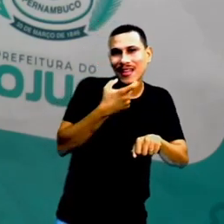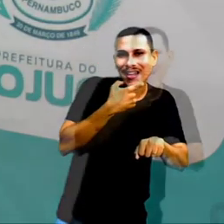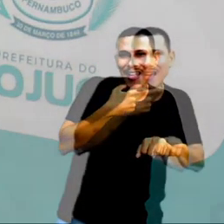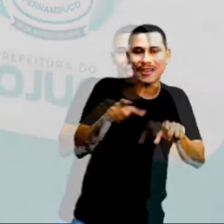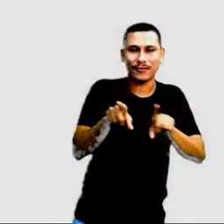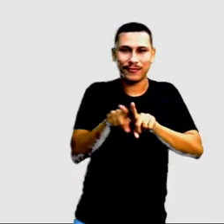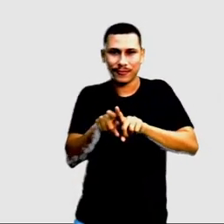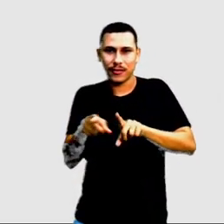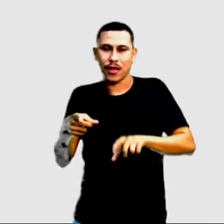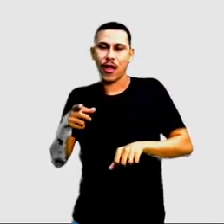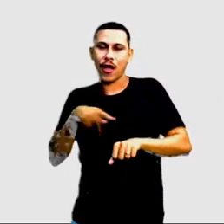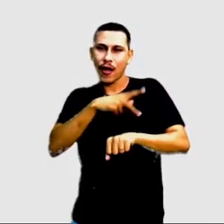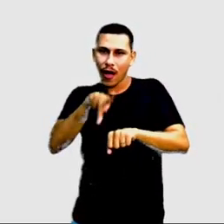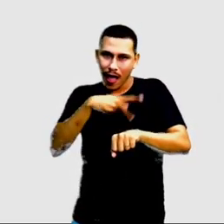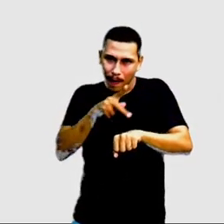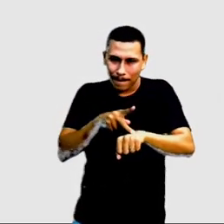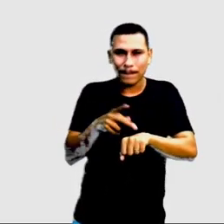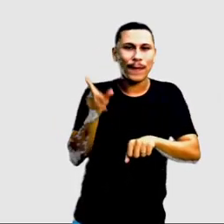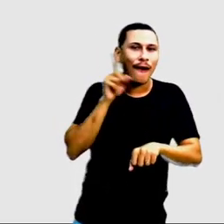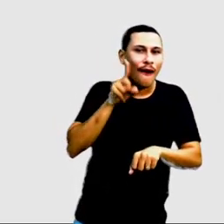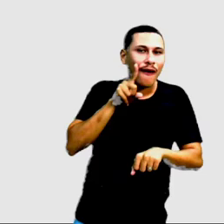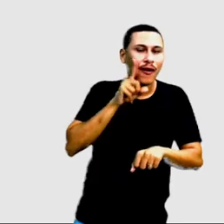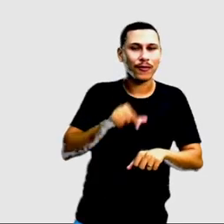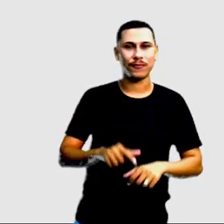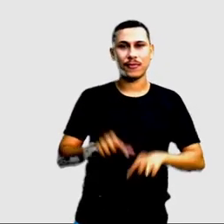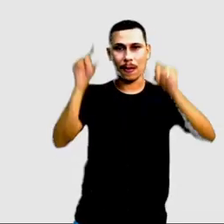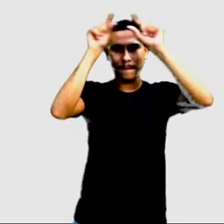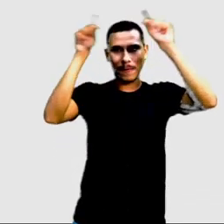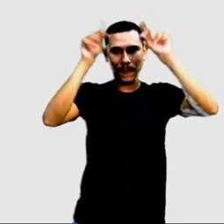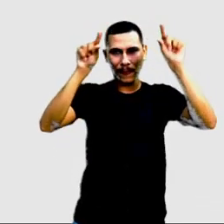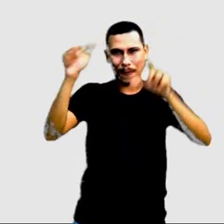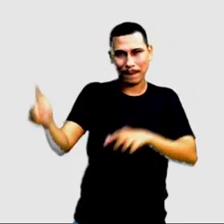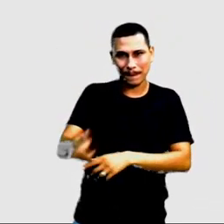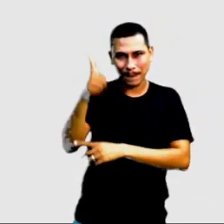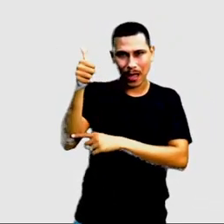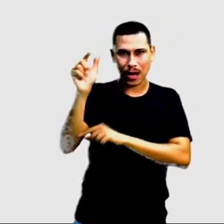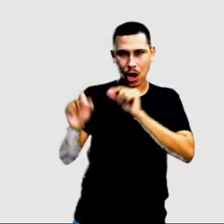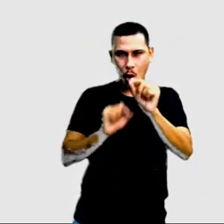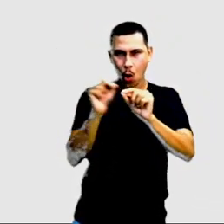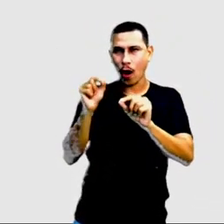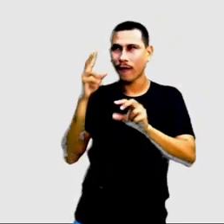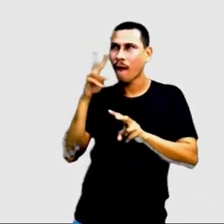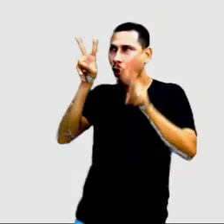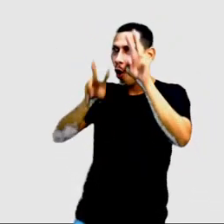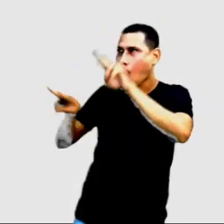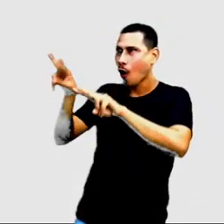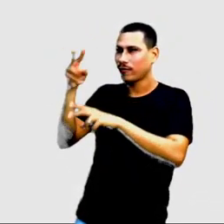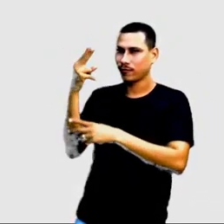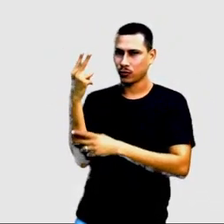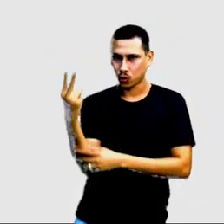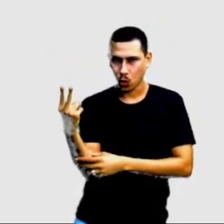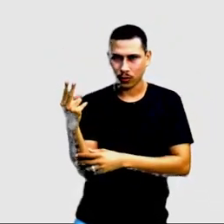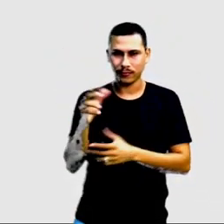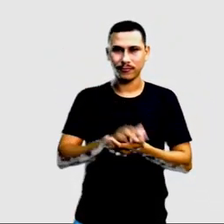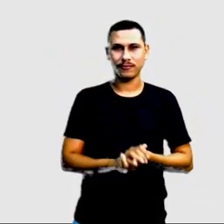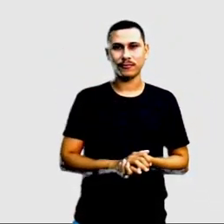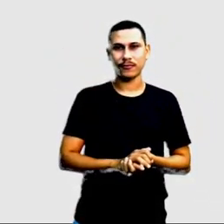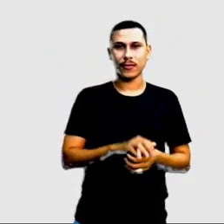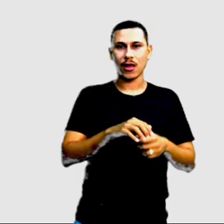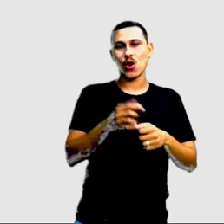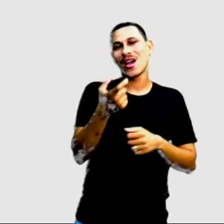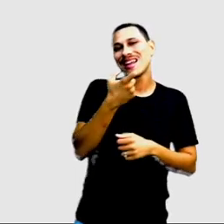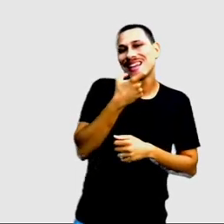go. A primeira expressão que nós temos aqui é o bank holiday e o holiday. Que no inglês britânico,